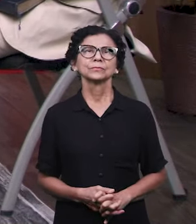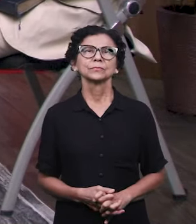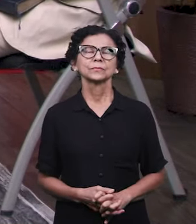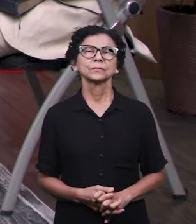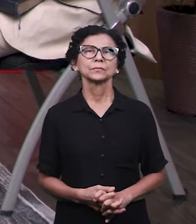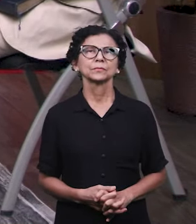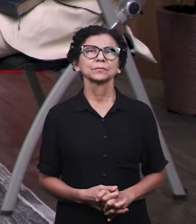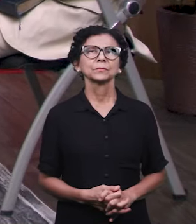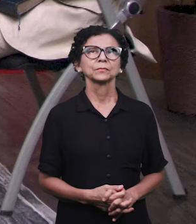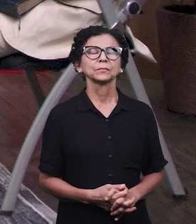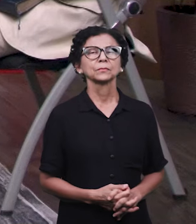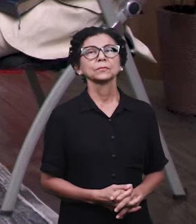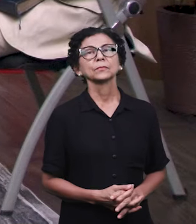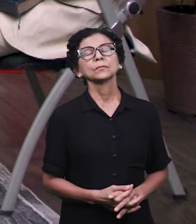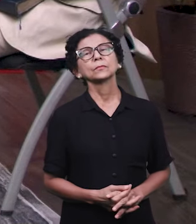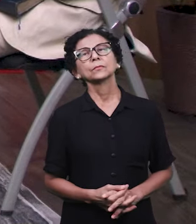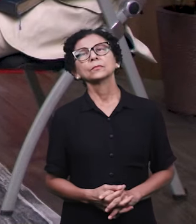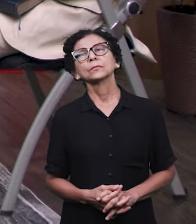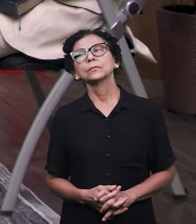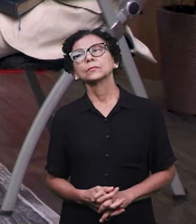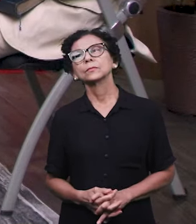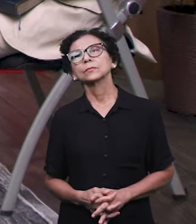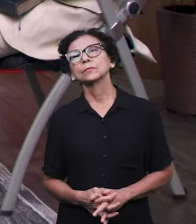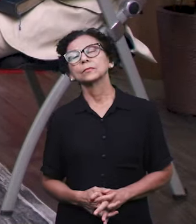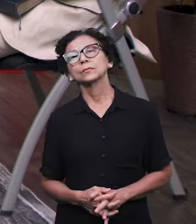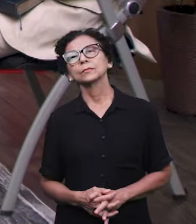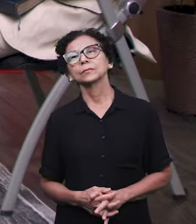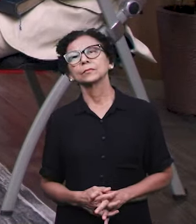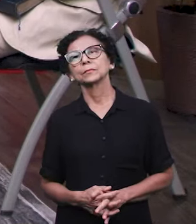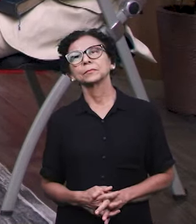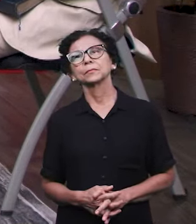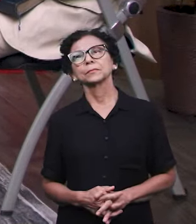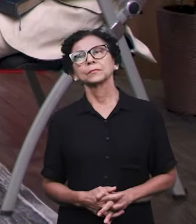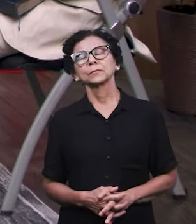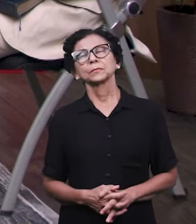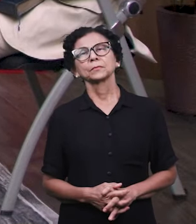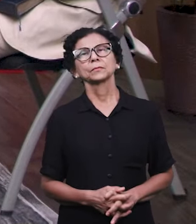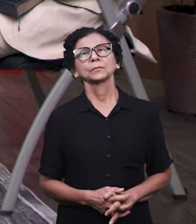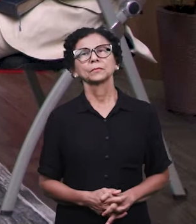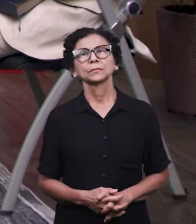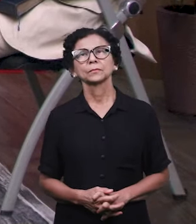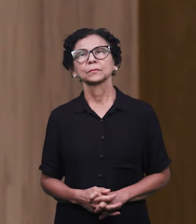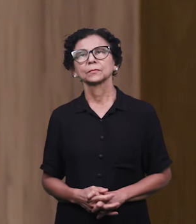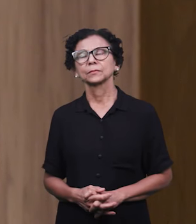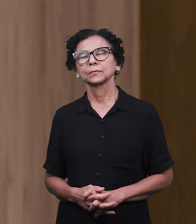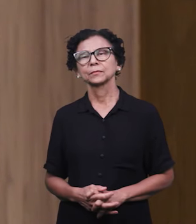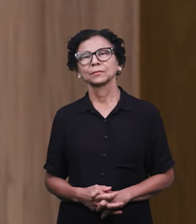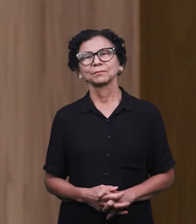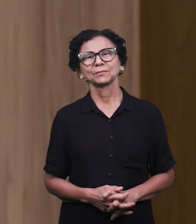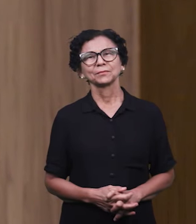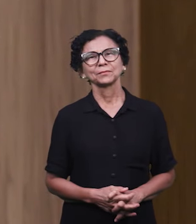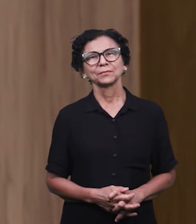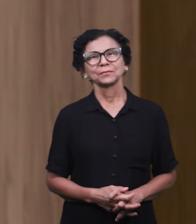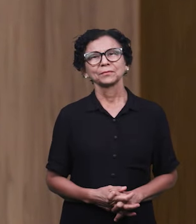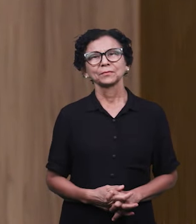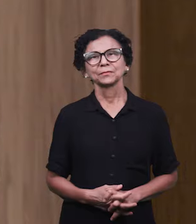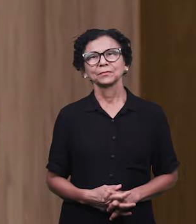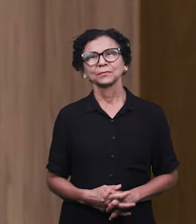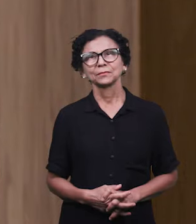que a gente tem hoje, o maior embate disso aí é o evolucionismo e o criacionismo. A gente não